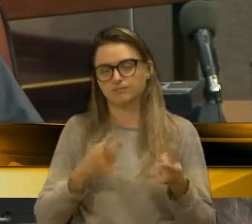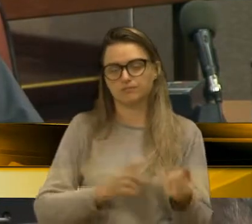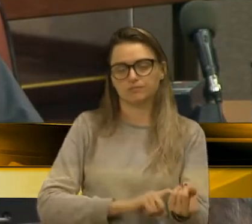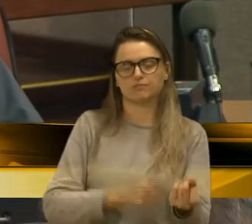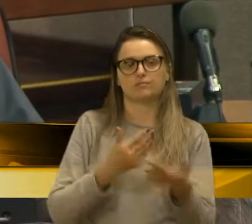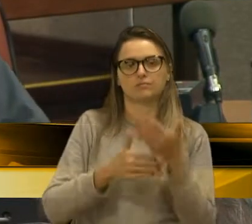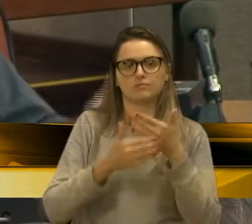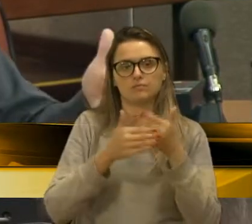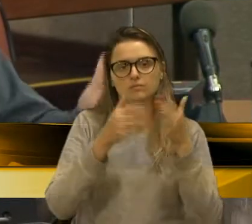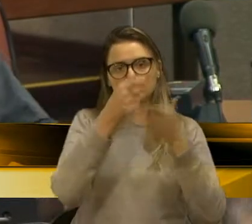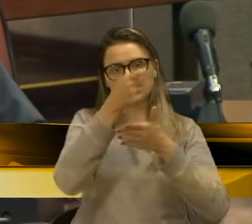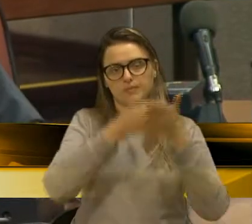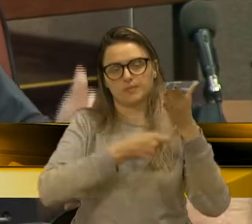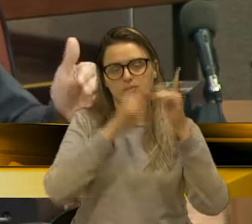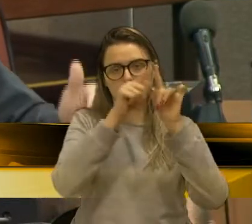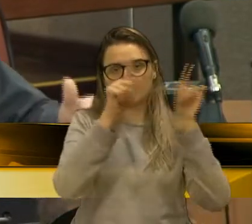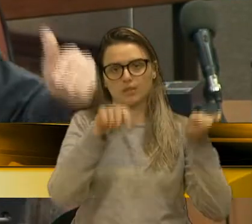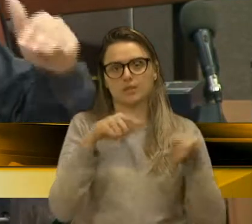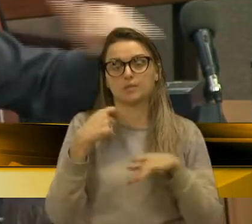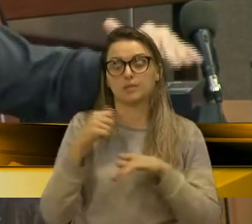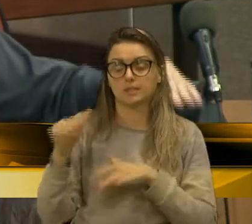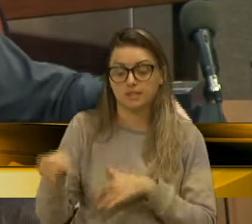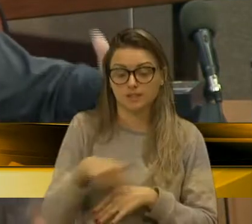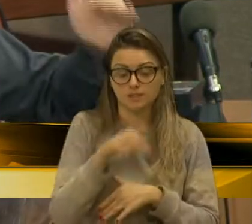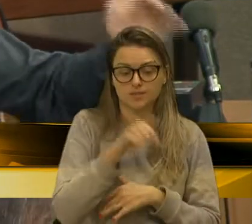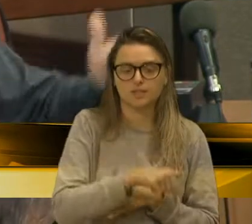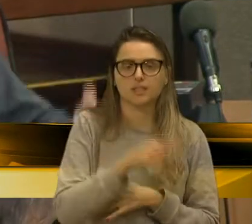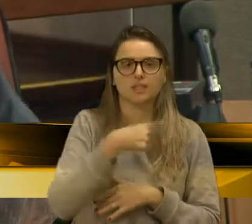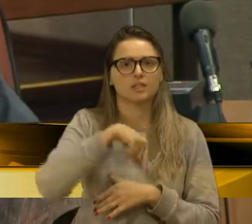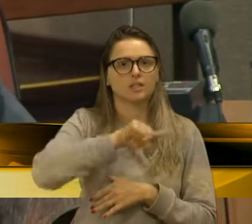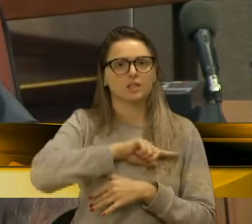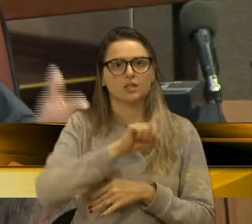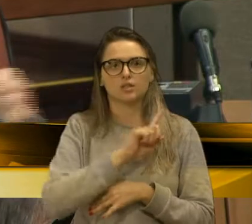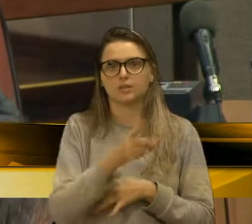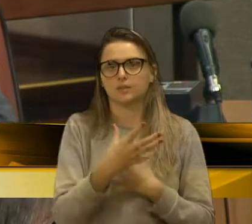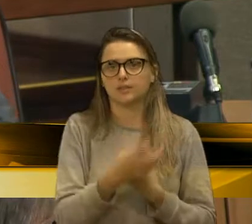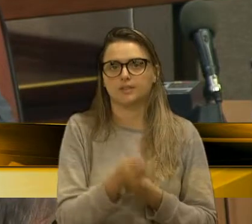próprios servidores. Então, quanto antes puder vir a plenário e nós derrotar mais esse